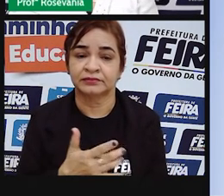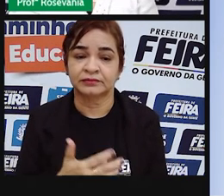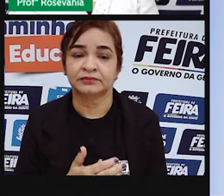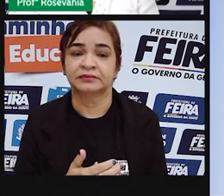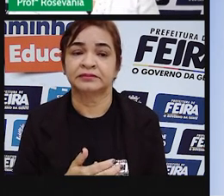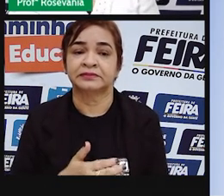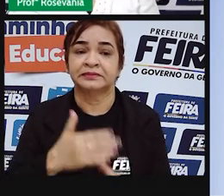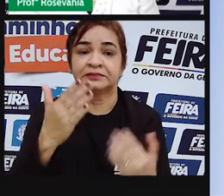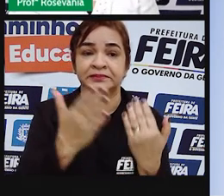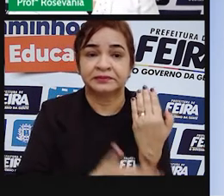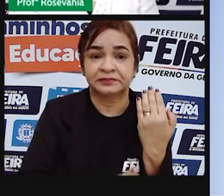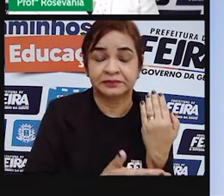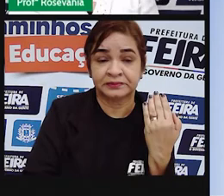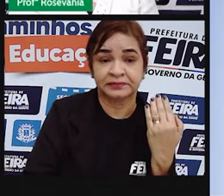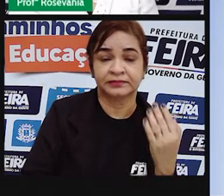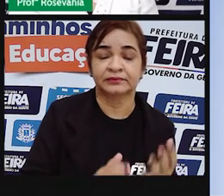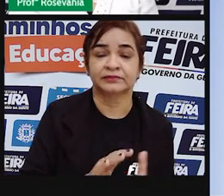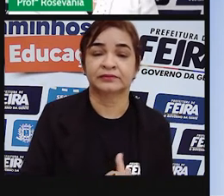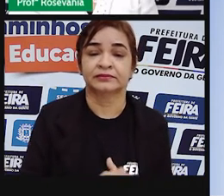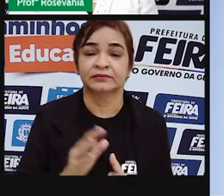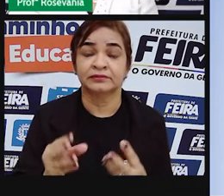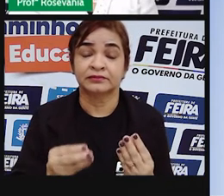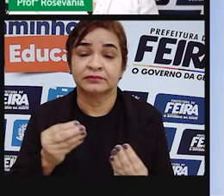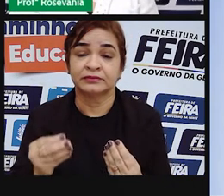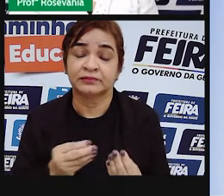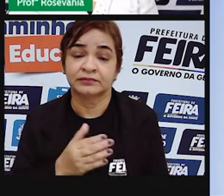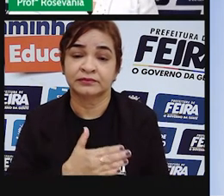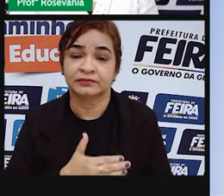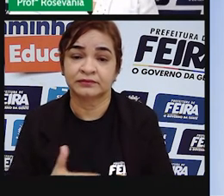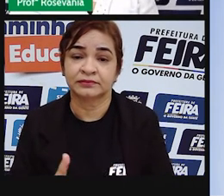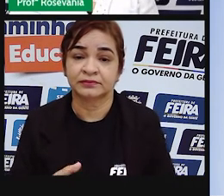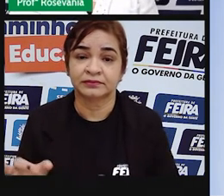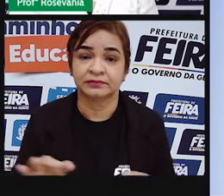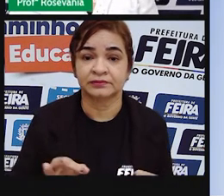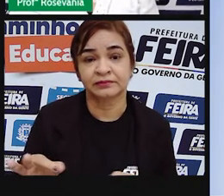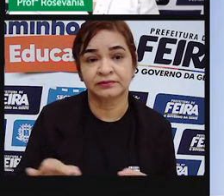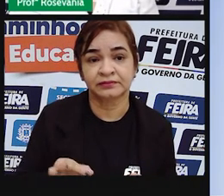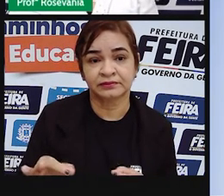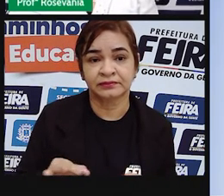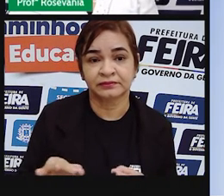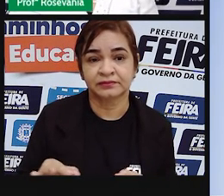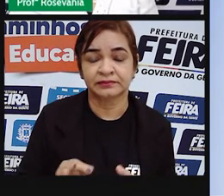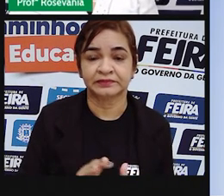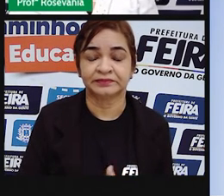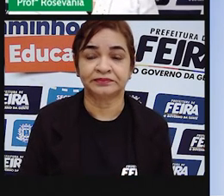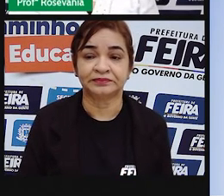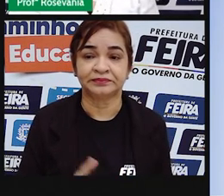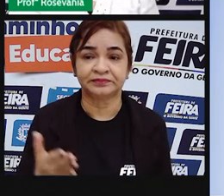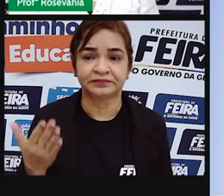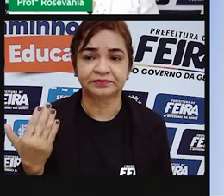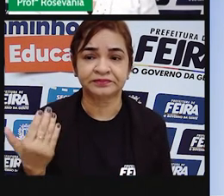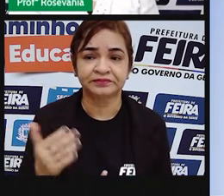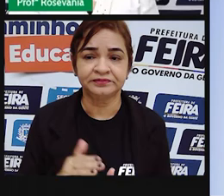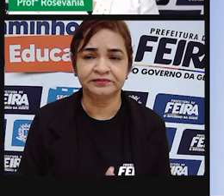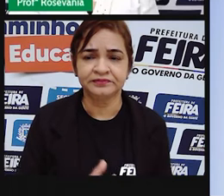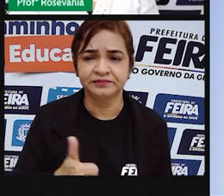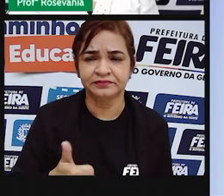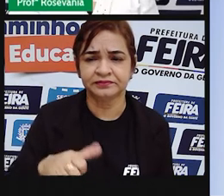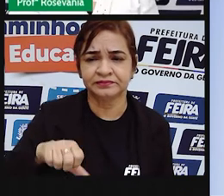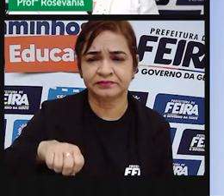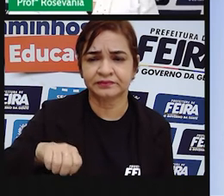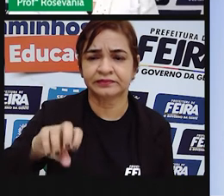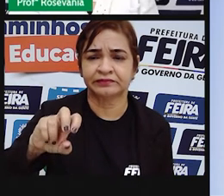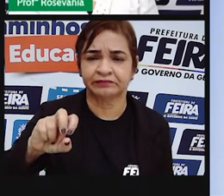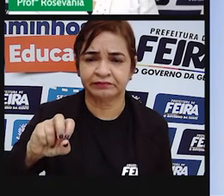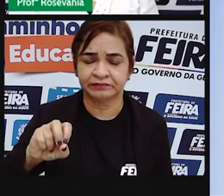da borracha né mas é isso aí foi para a gente começou a andar um pouquinho mais perto já cá década de 60 o fluxo